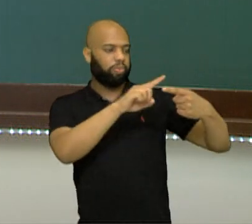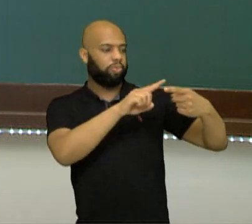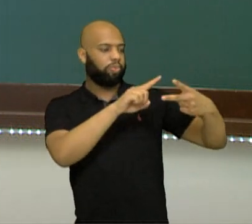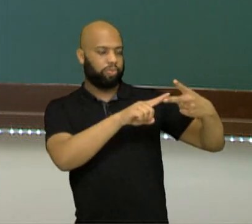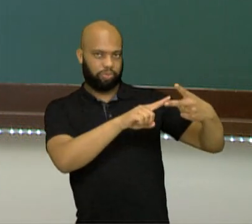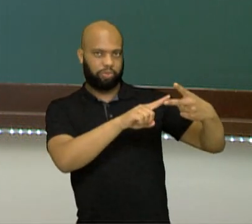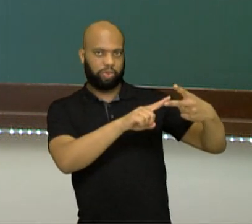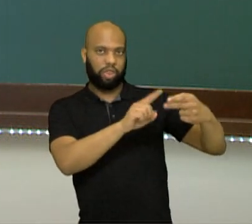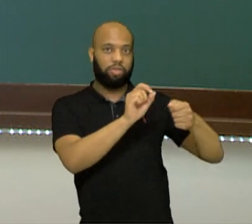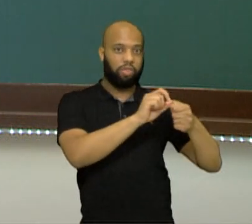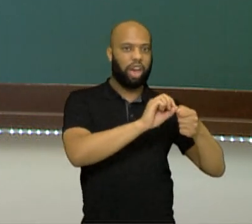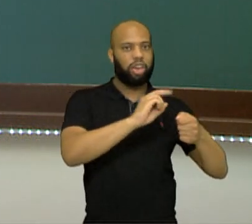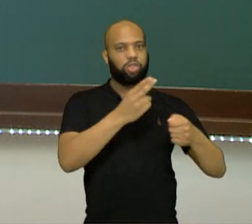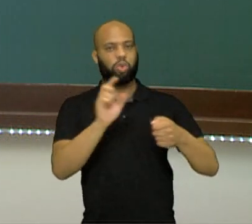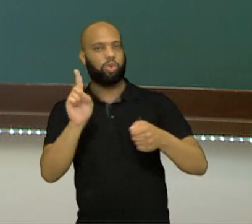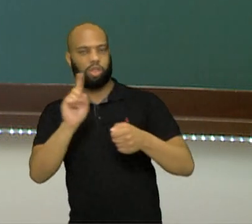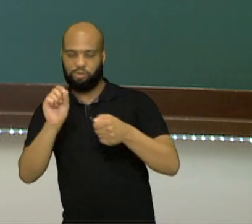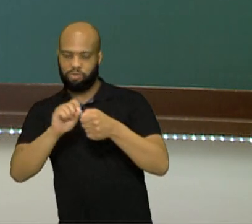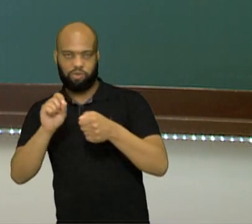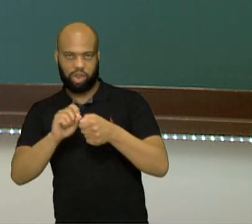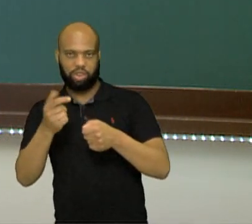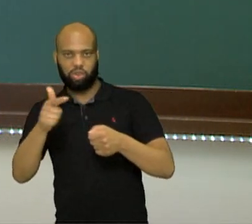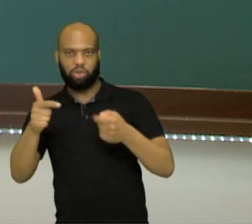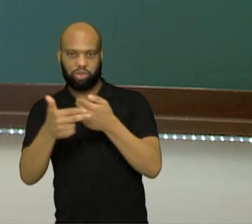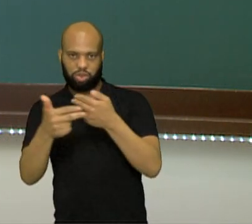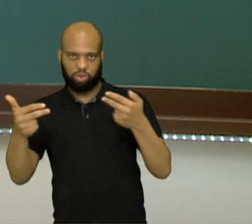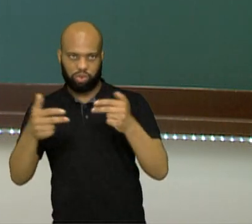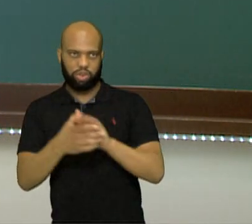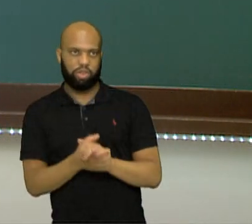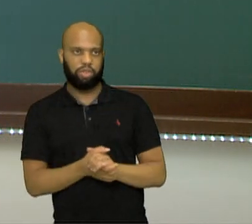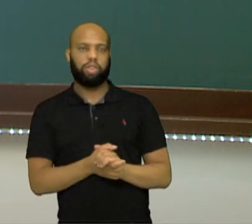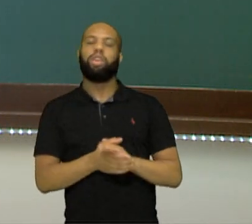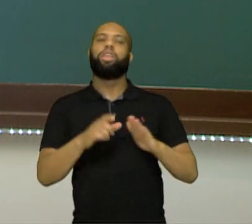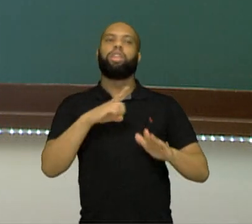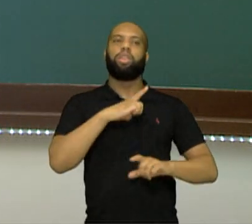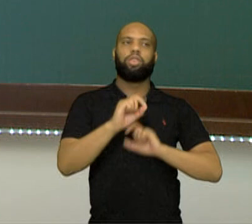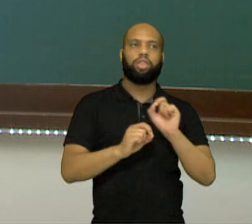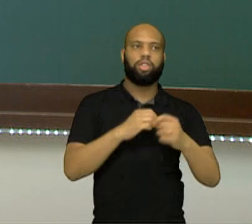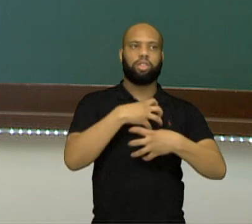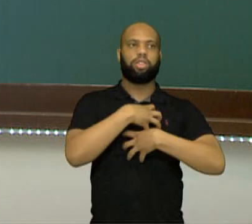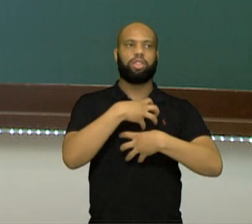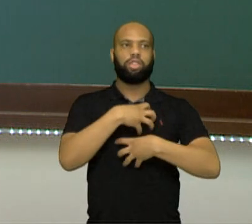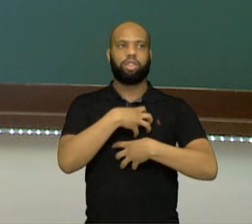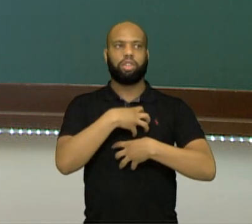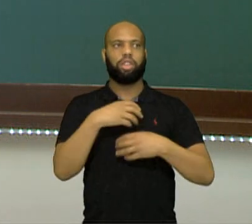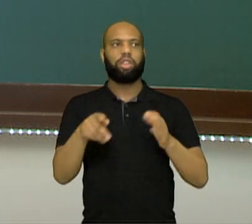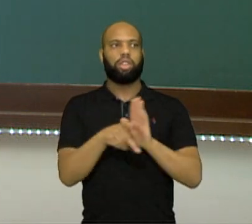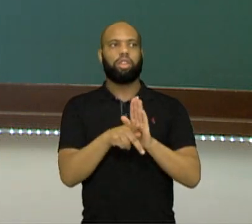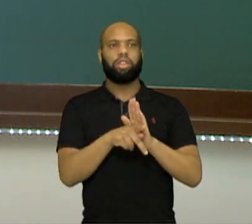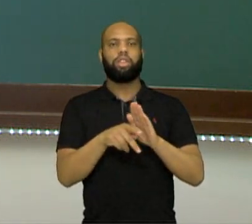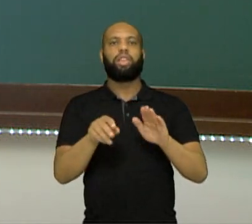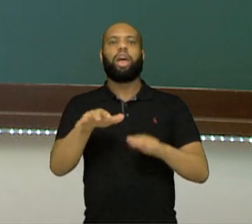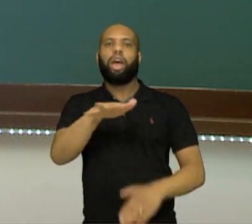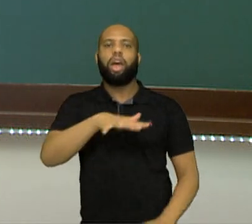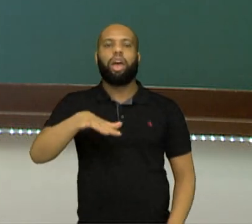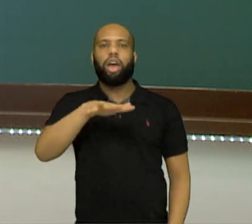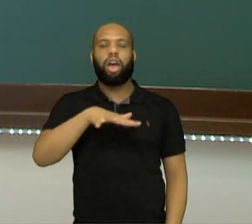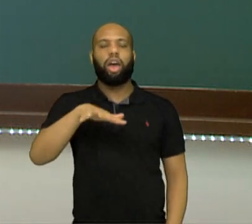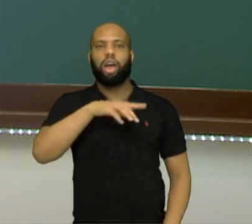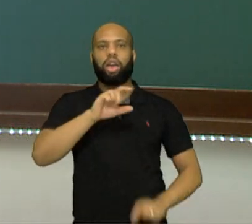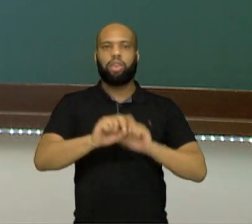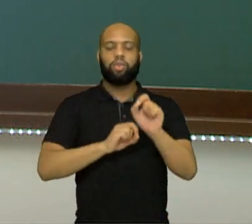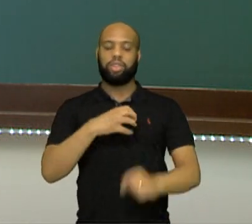outra coisa, tá? Sentido é a questão do campo semântico e